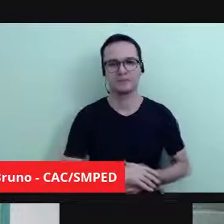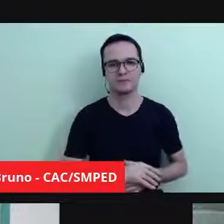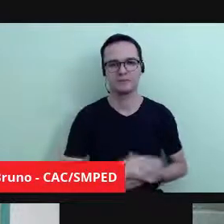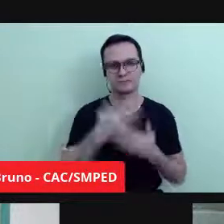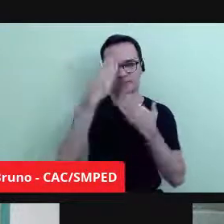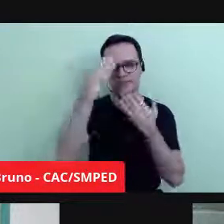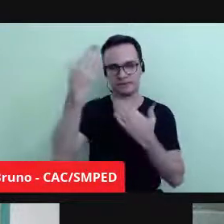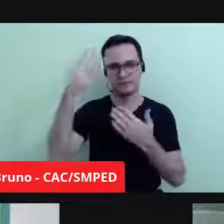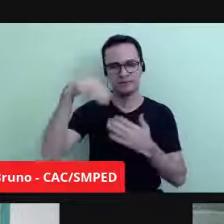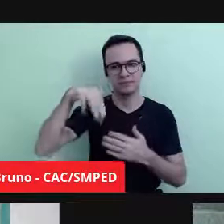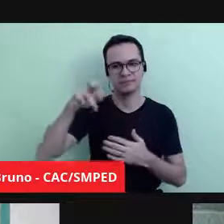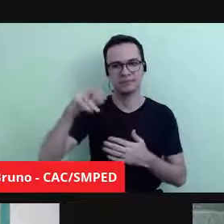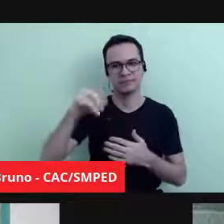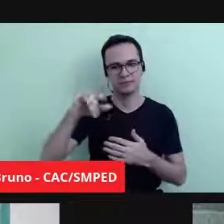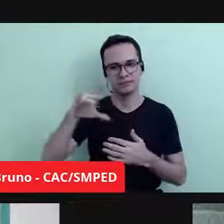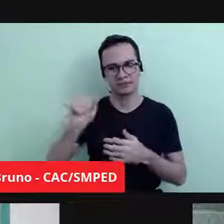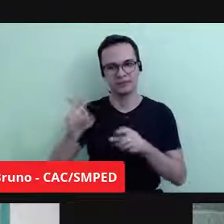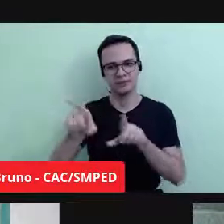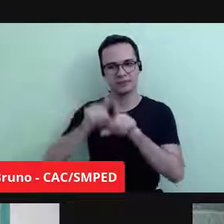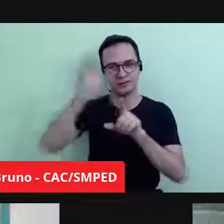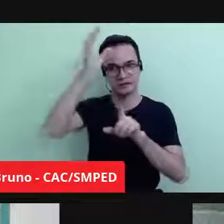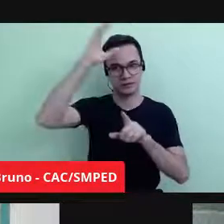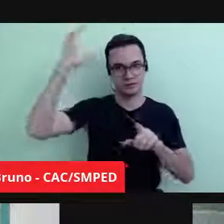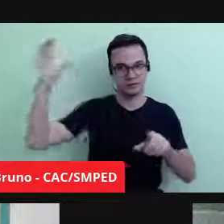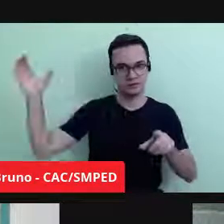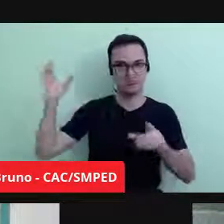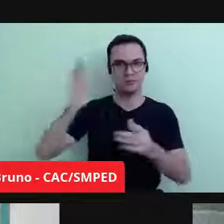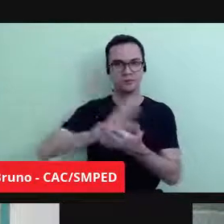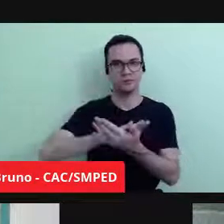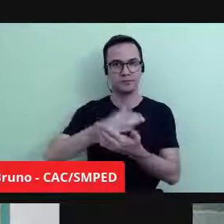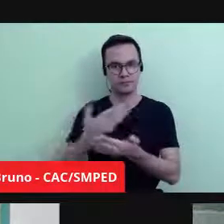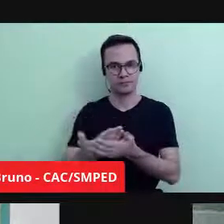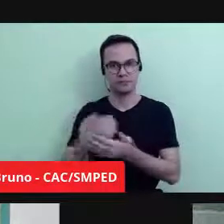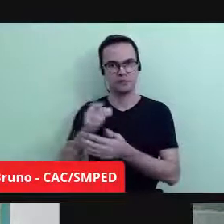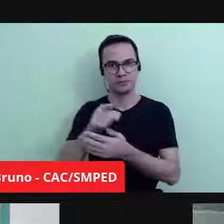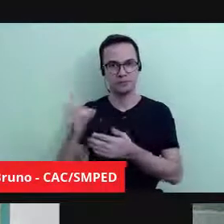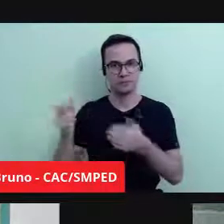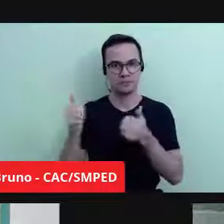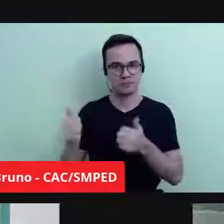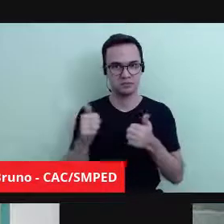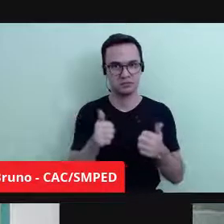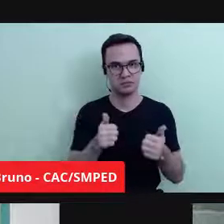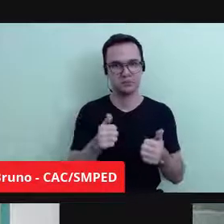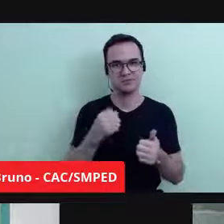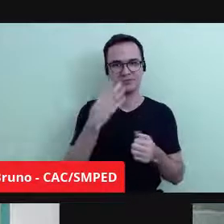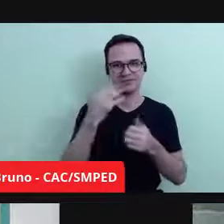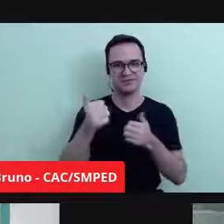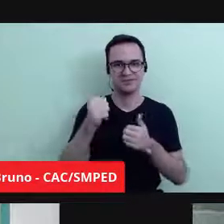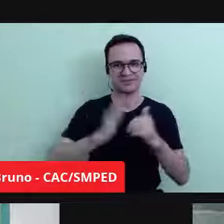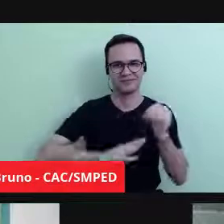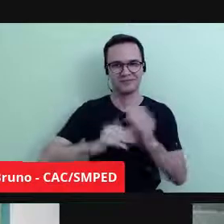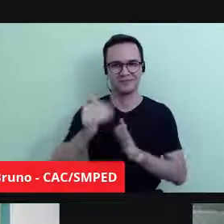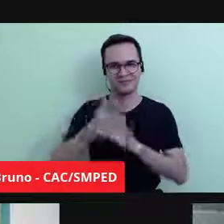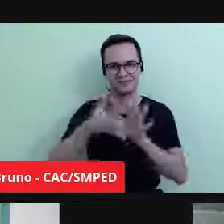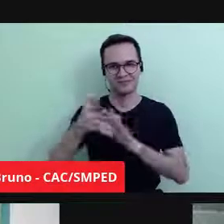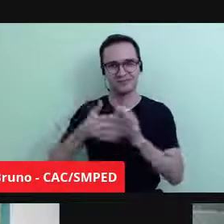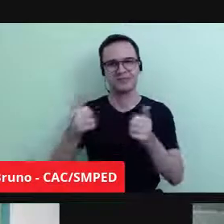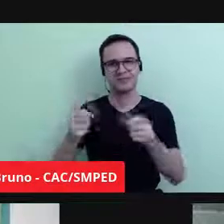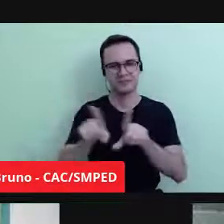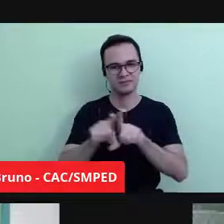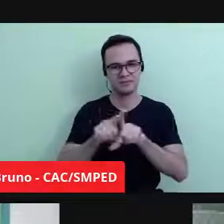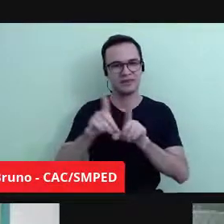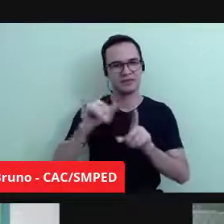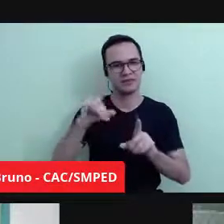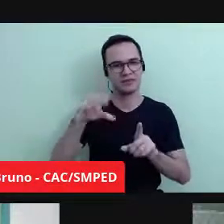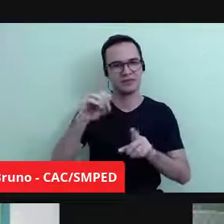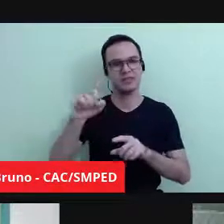a Marinalva, ao Cláudio, os intérpretes também, que, ó, acho que mandou super bem nesse rolê, e ao Danilo também, foi